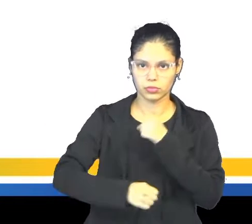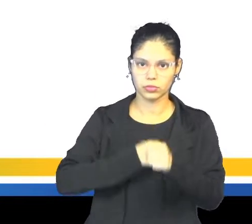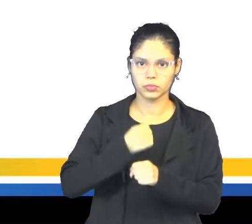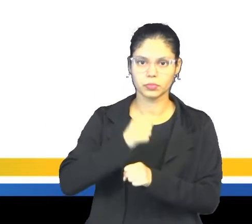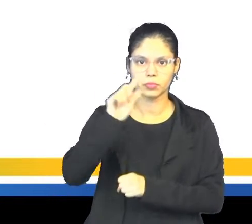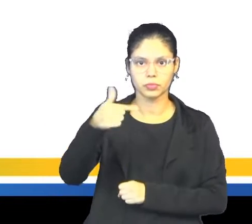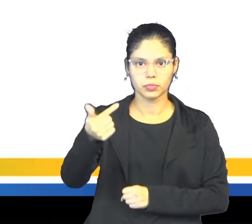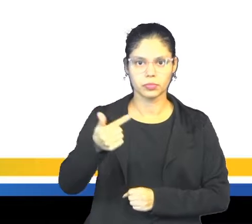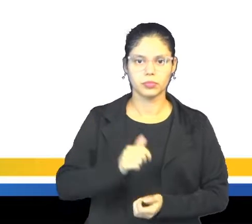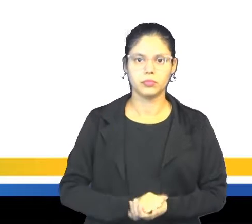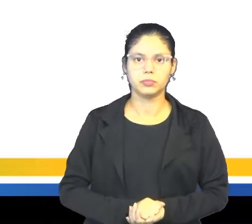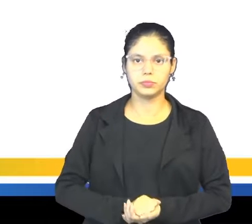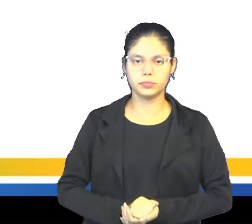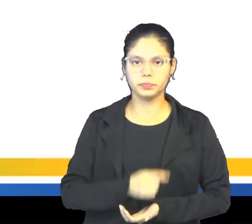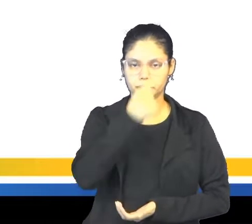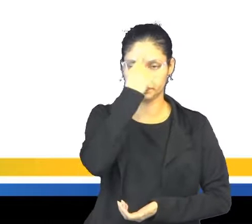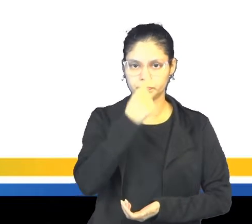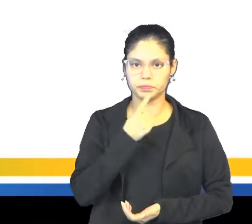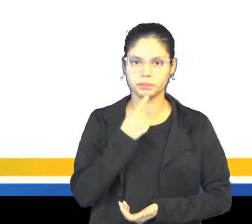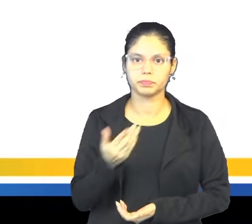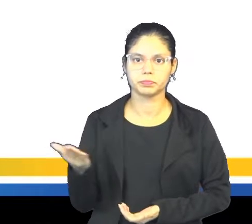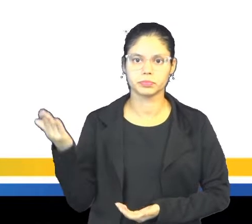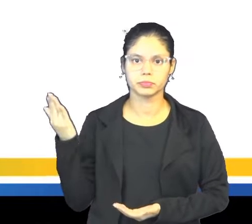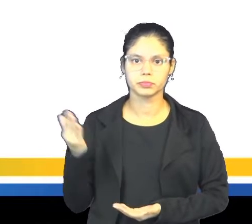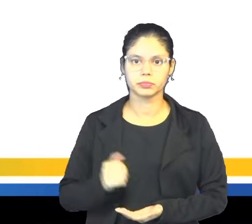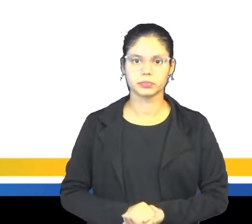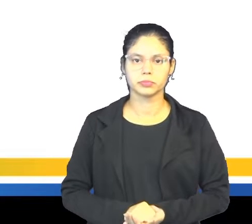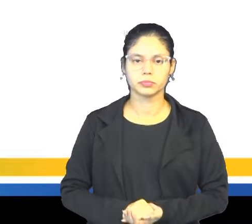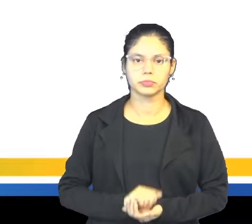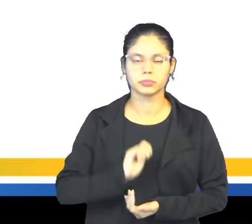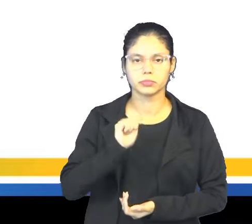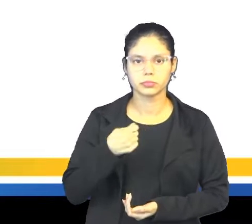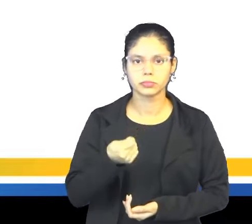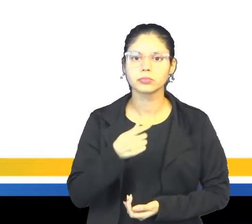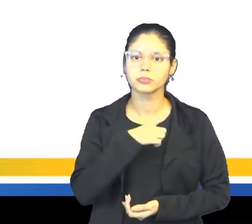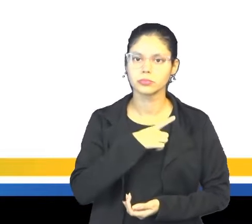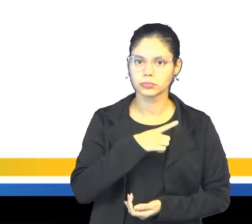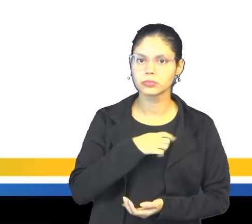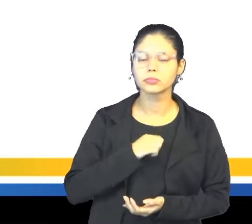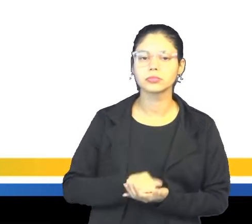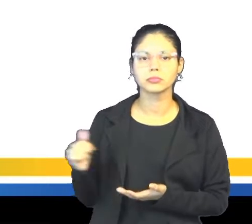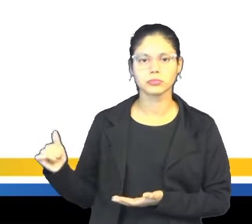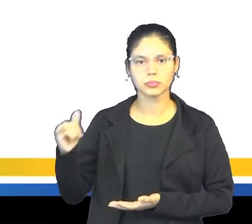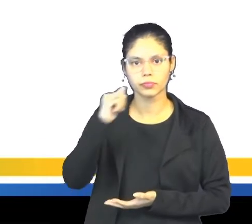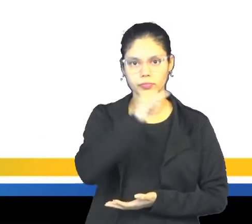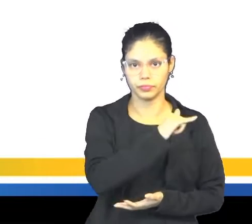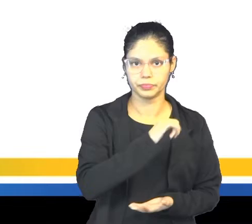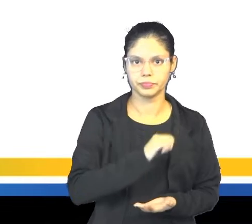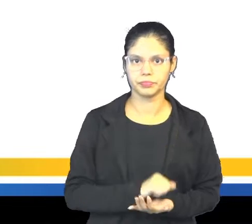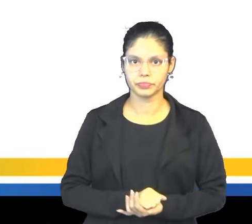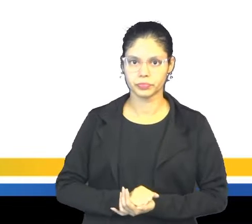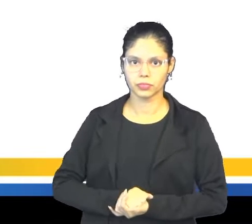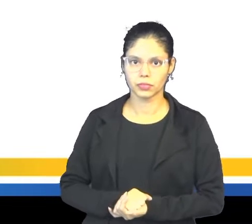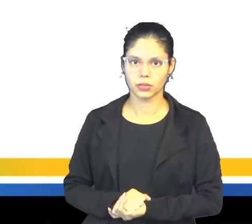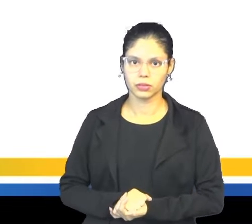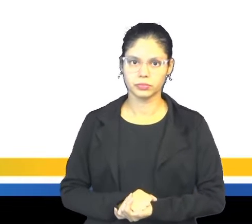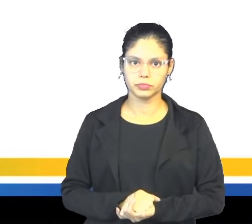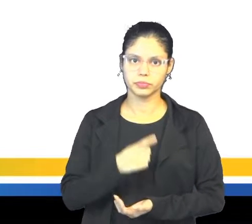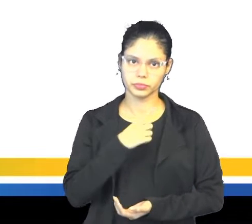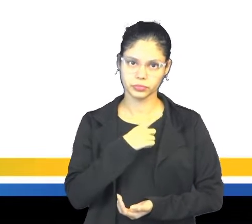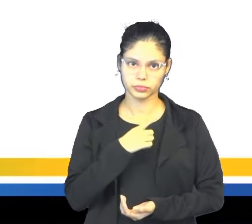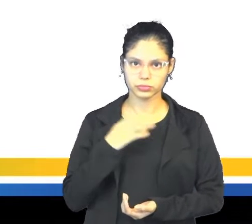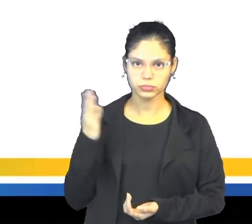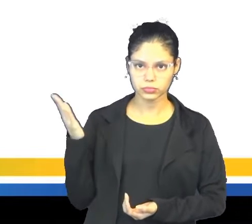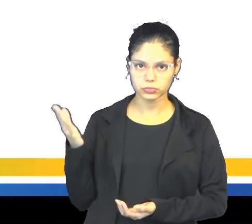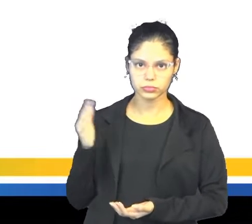vem. Nós temos ali uma imagenzinha, né, que simboliza a questão aí da viagem, né, as malas, enfim. Nós temos